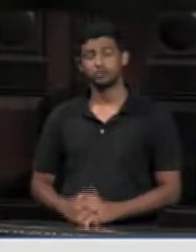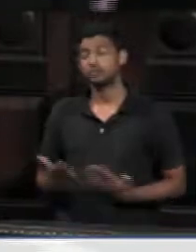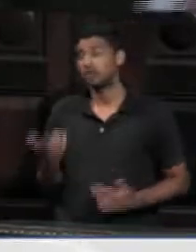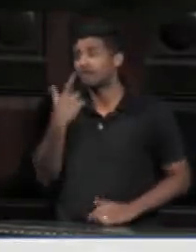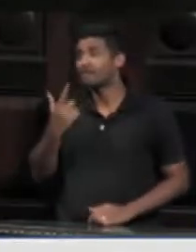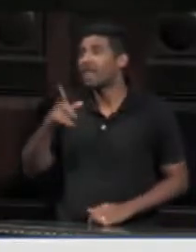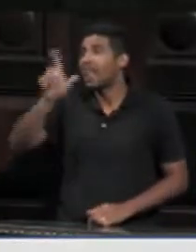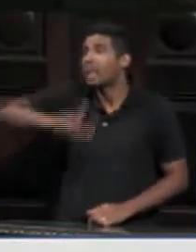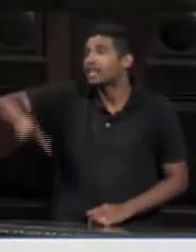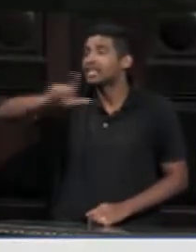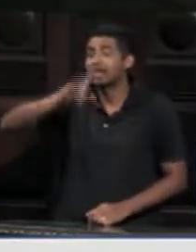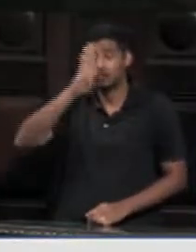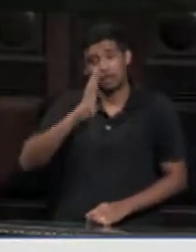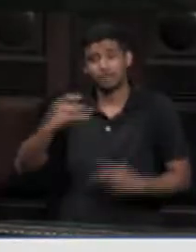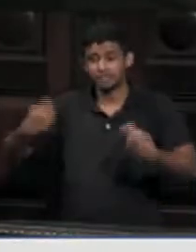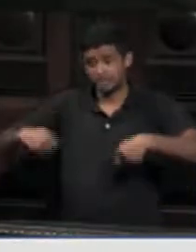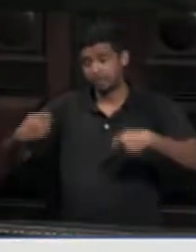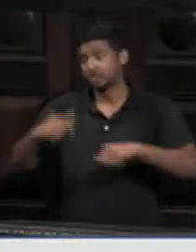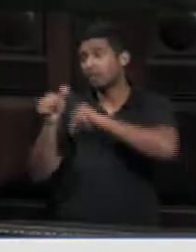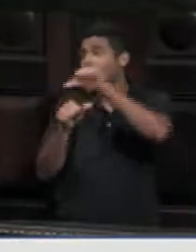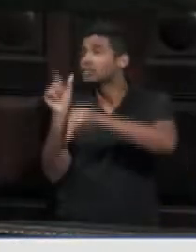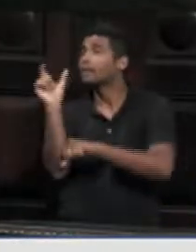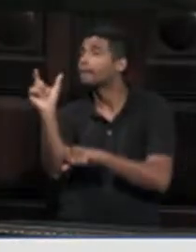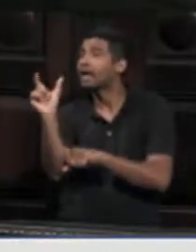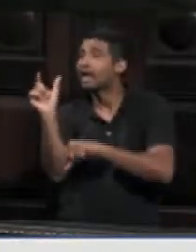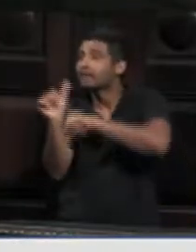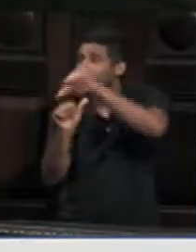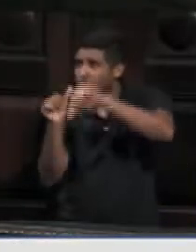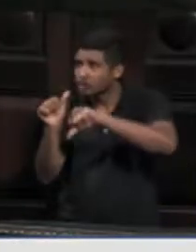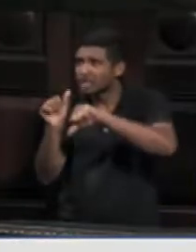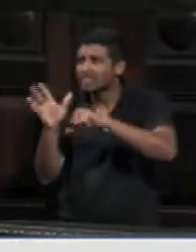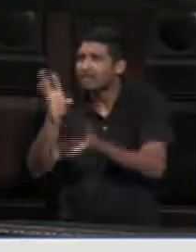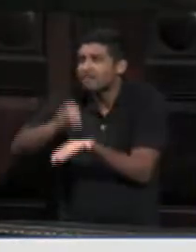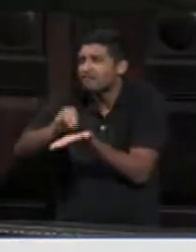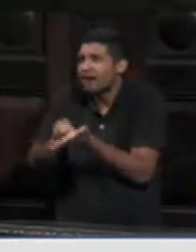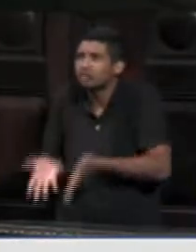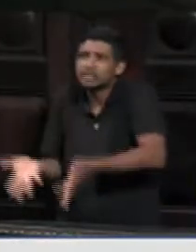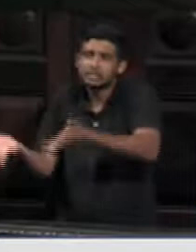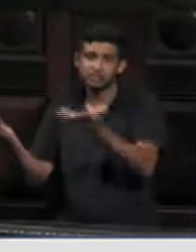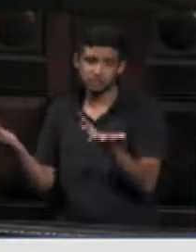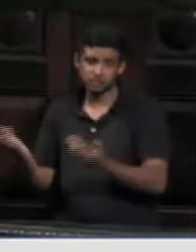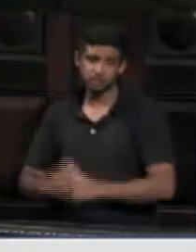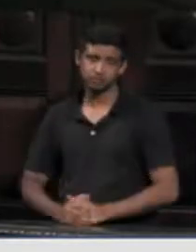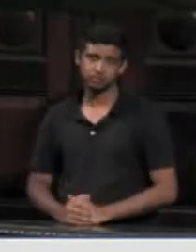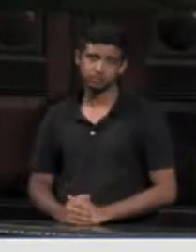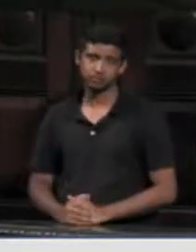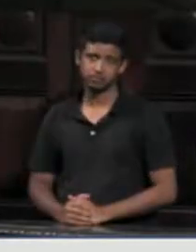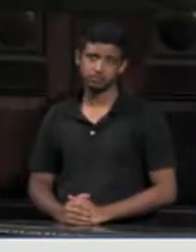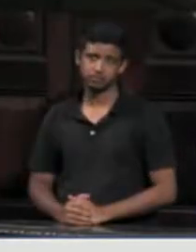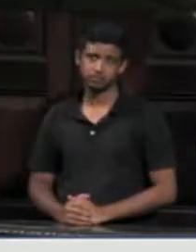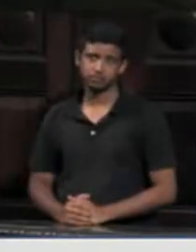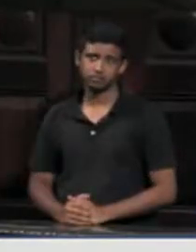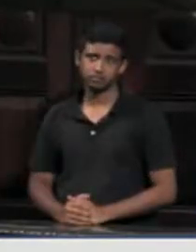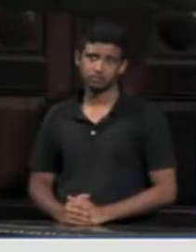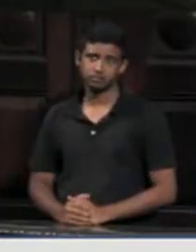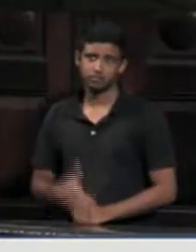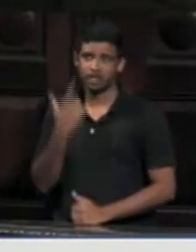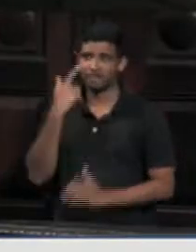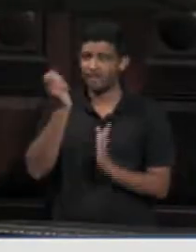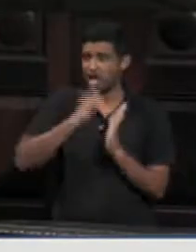literatura brasileira e não incentivar. Está escrito no projeto